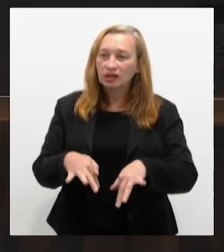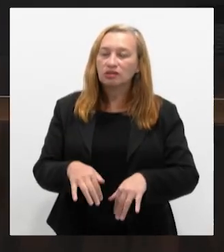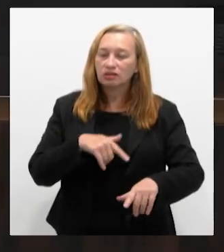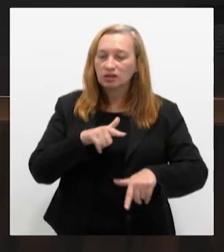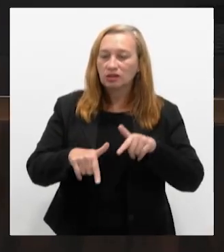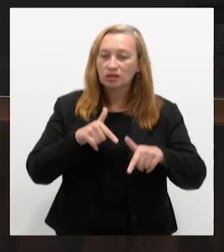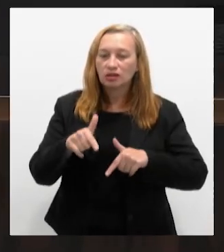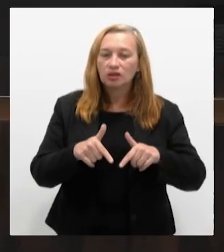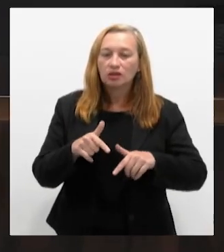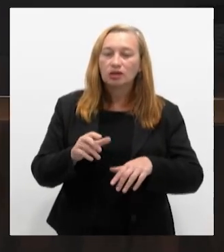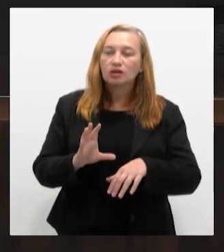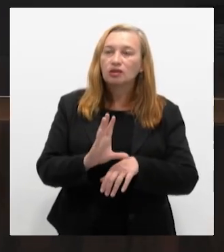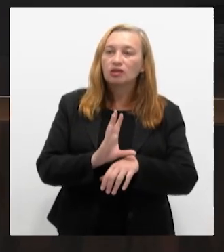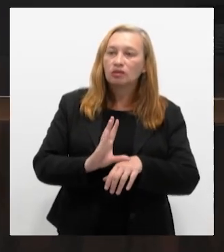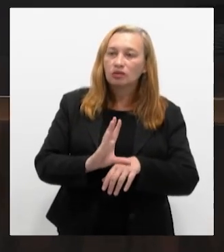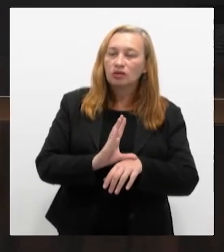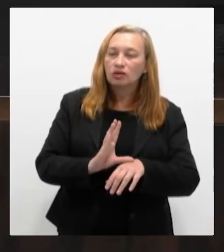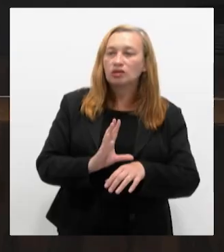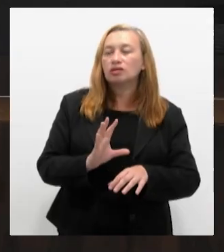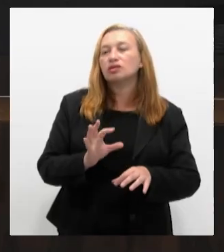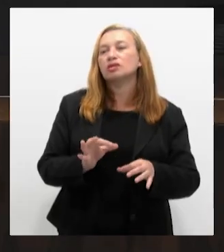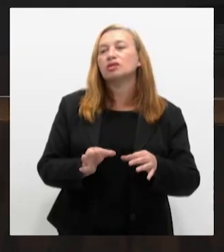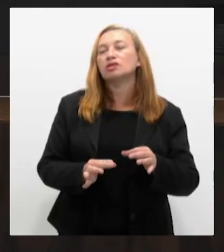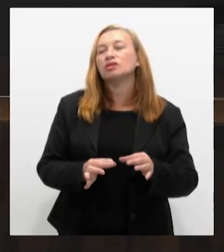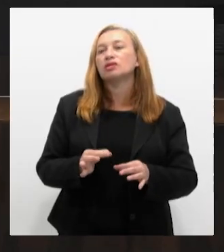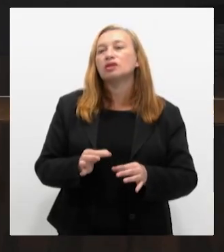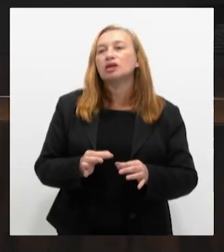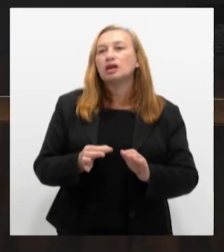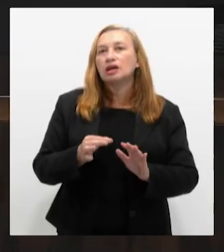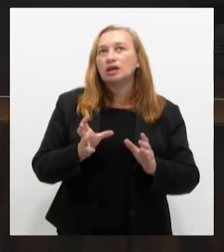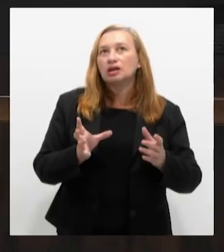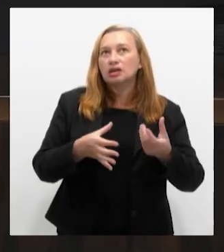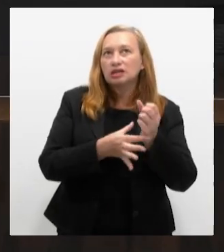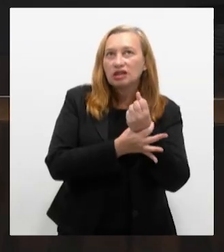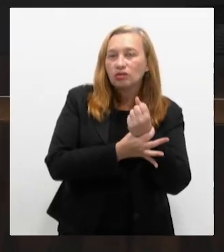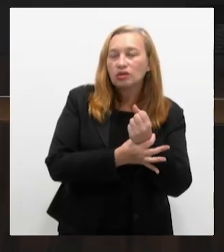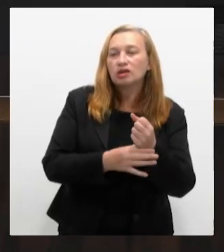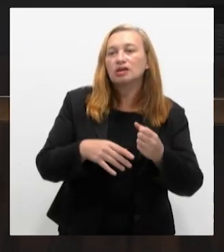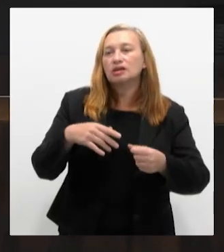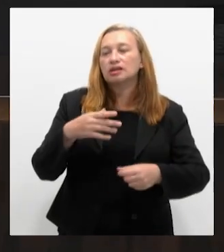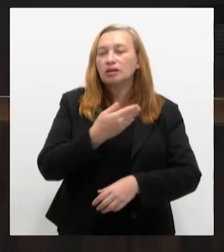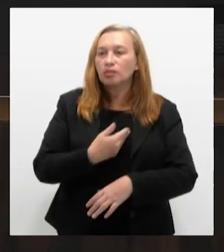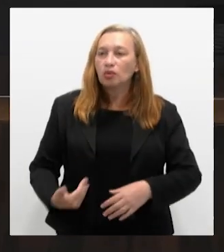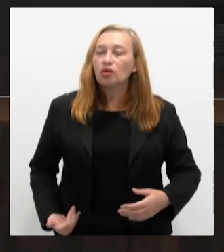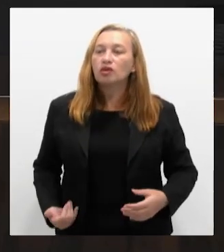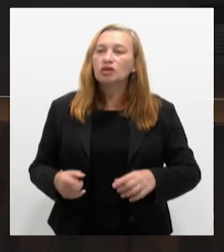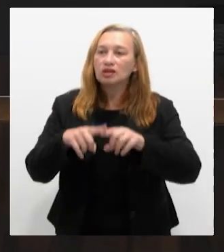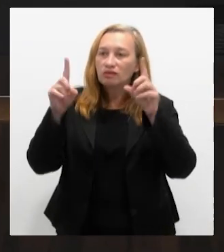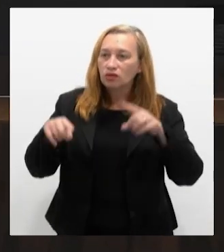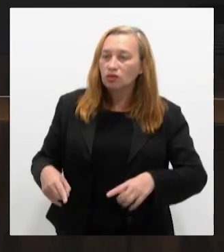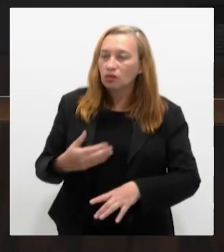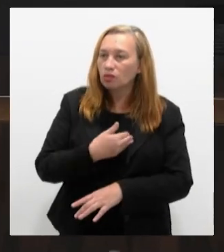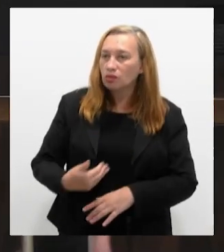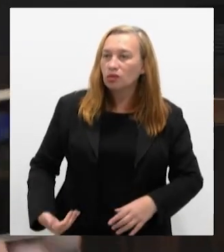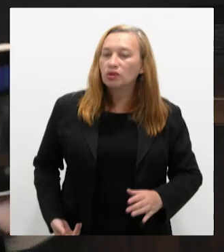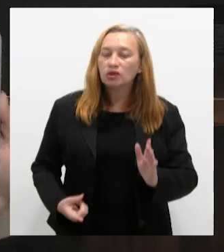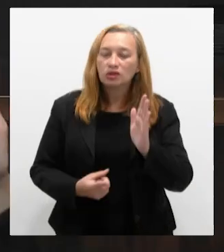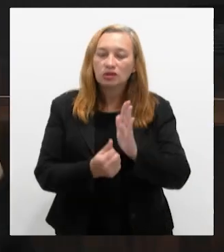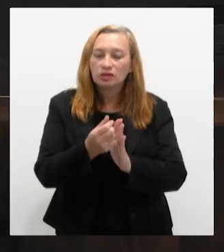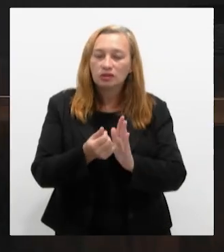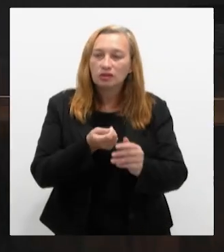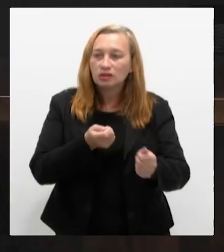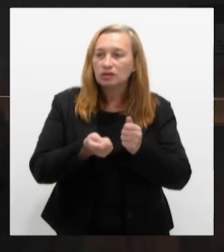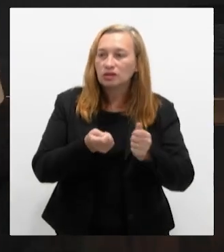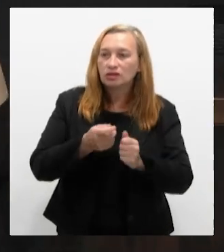comissões Constituição e Justiça, de Segurança Pública e Assuntos de Polícia, de Servidores Públicos e de Orçamento,